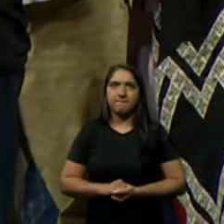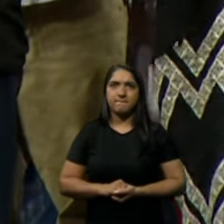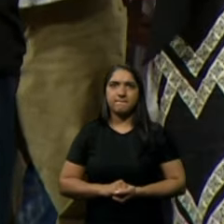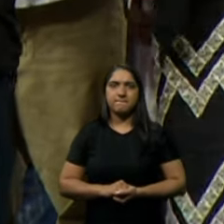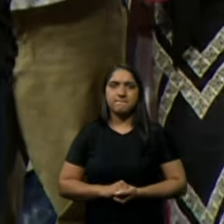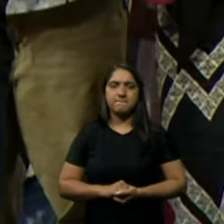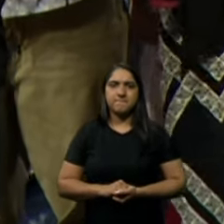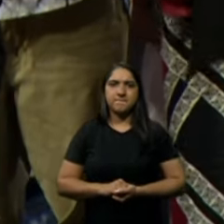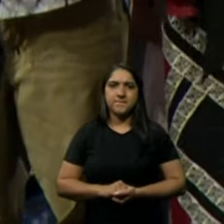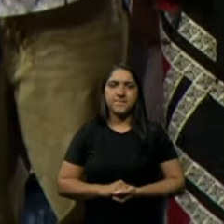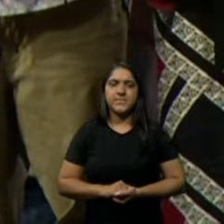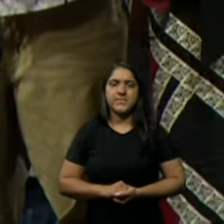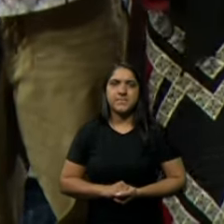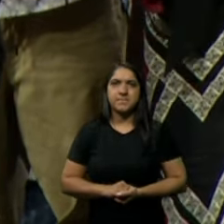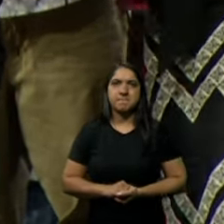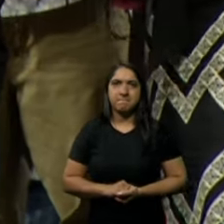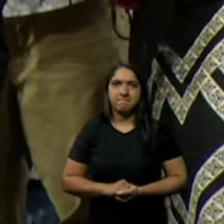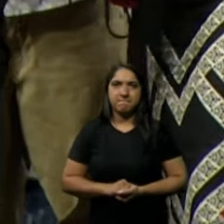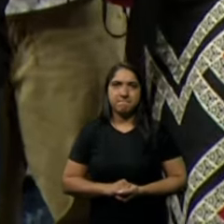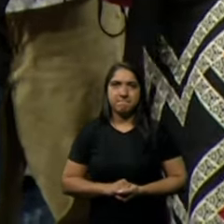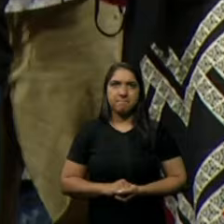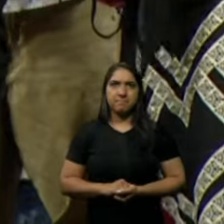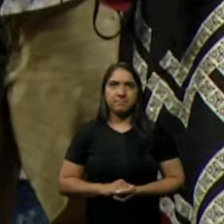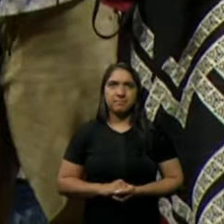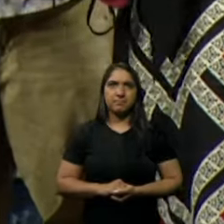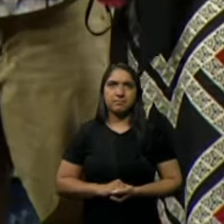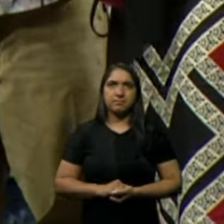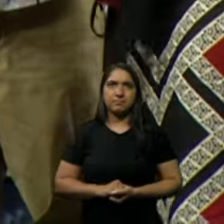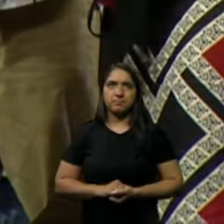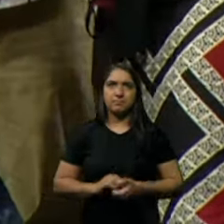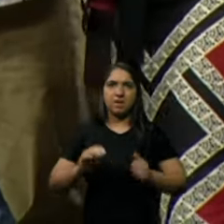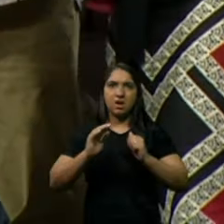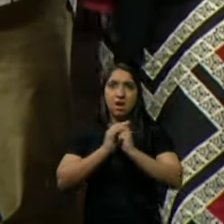e Vina Mickey do que seja Panda mim é